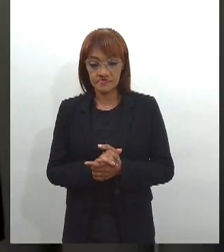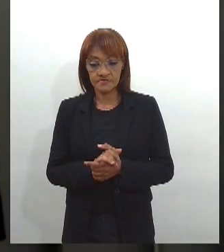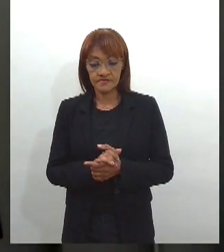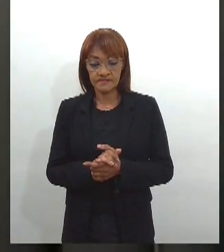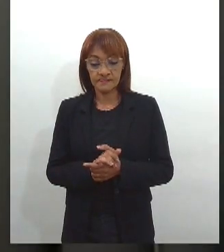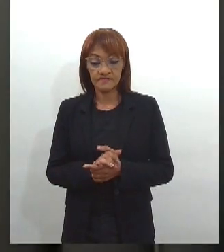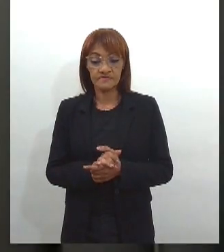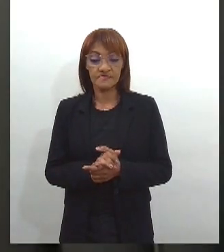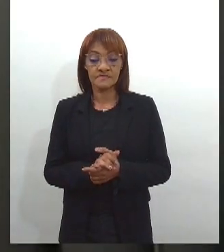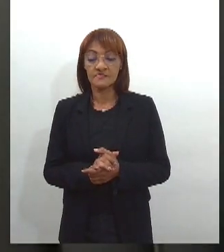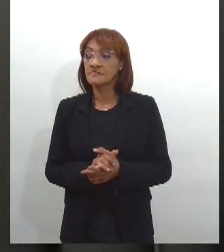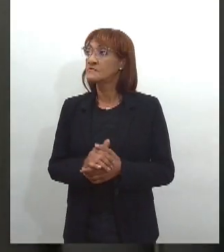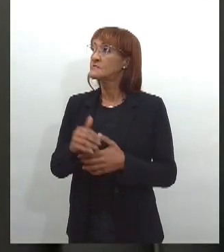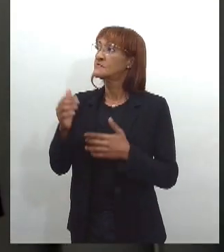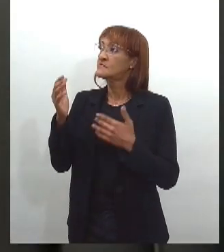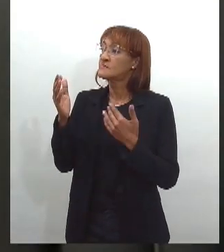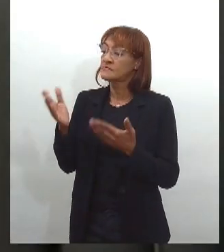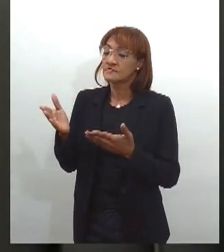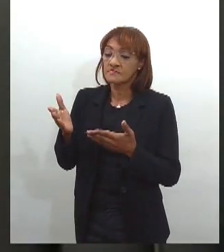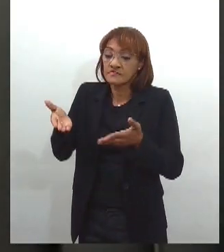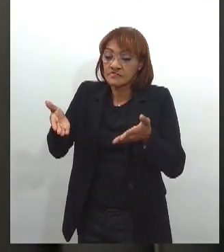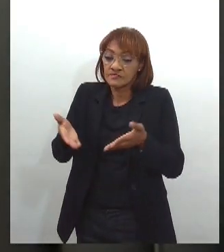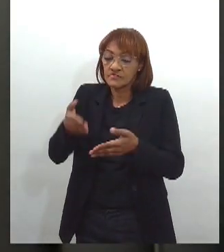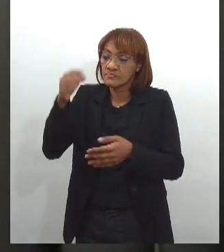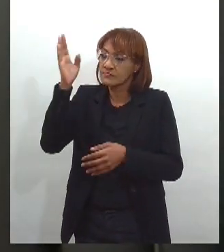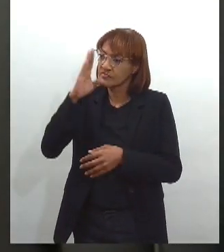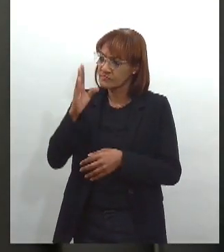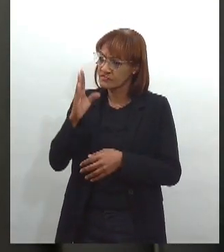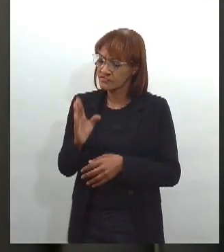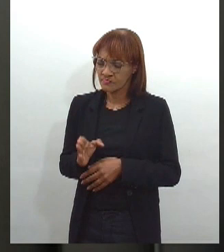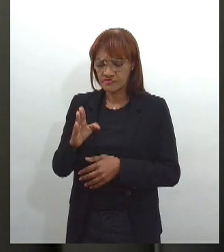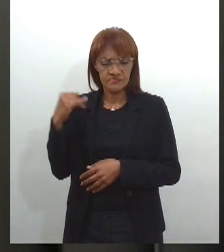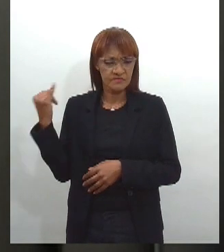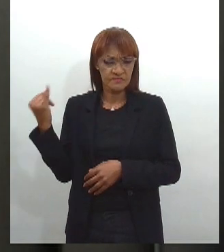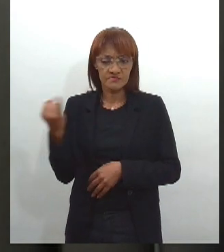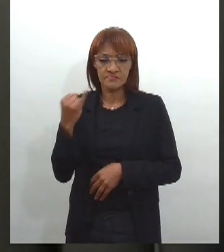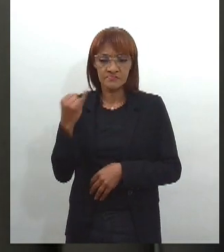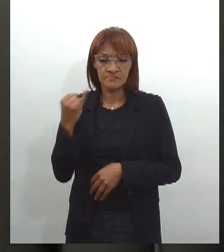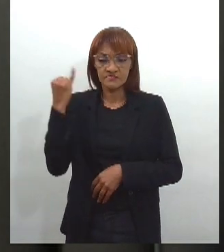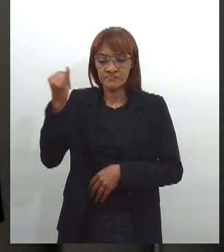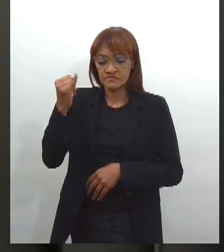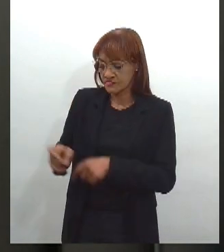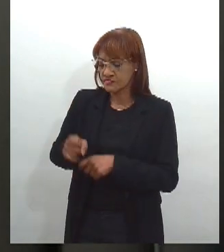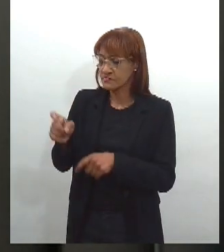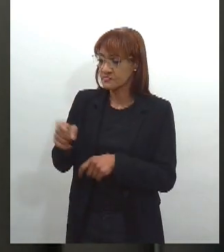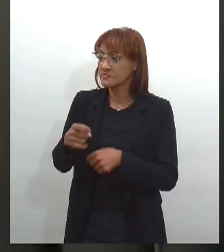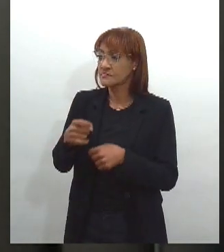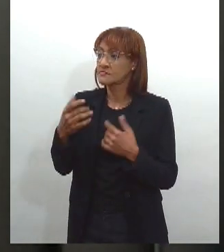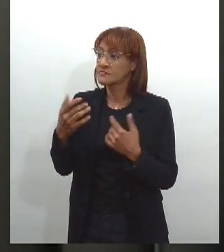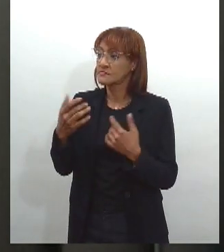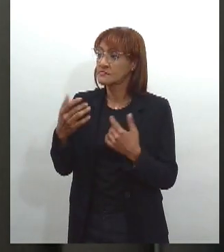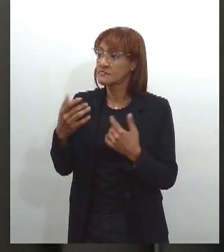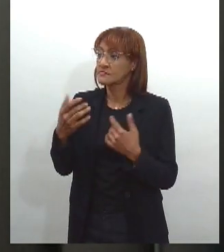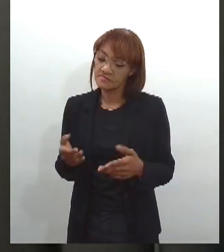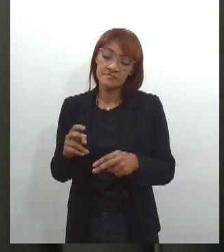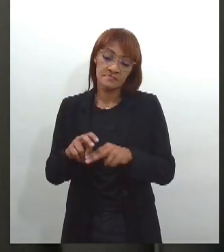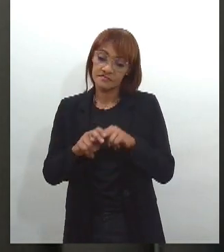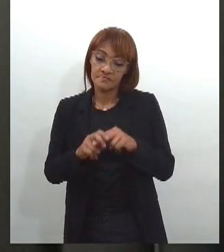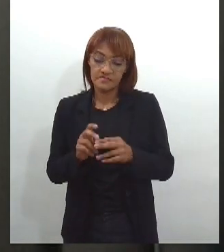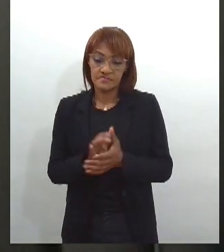Então, o Brasil é um país agrícola, né, pecuarista também, e não poderia deixar de ter essa